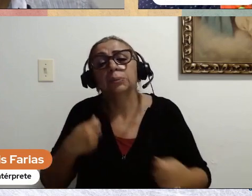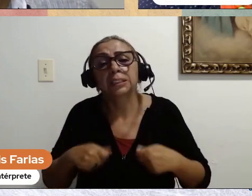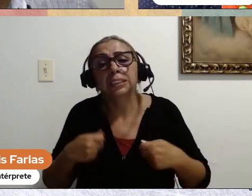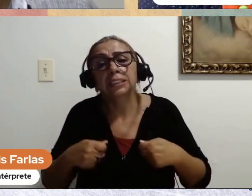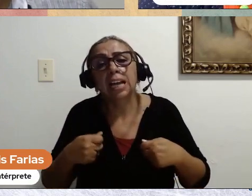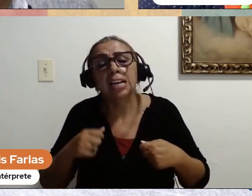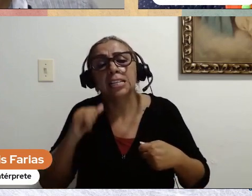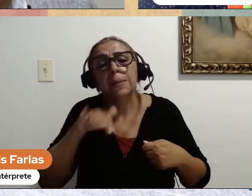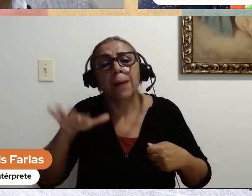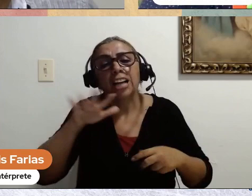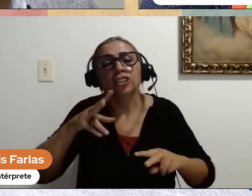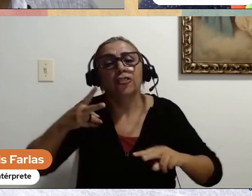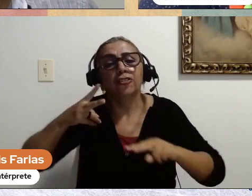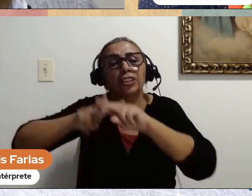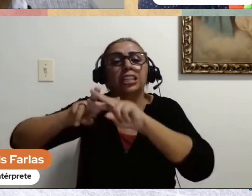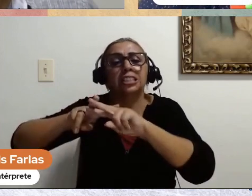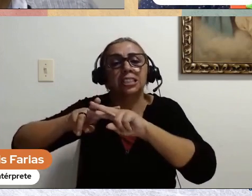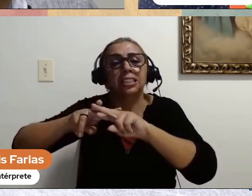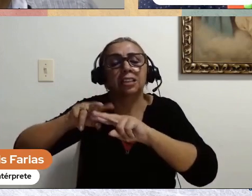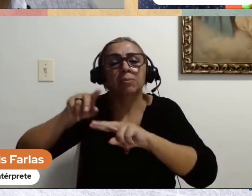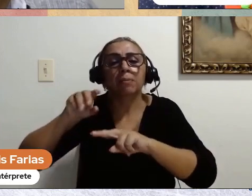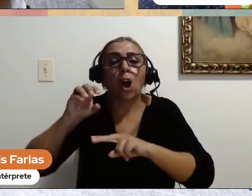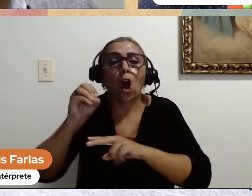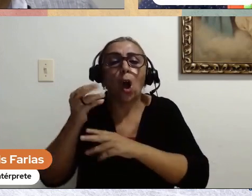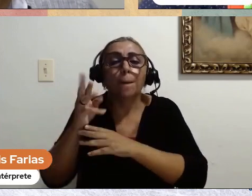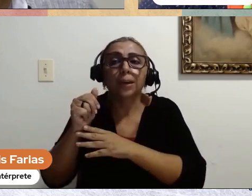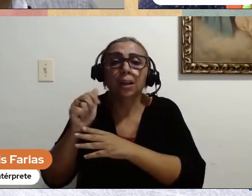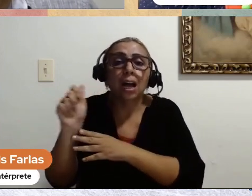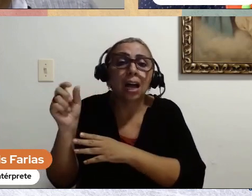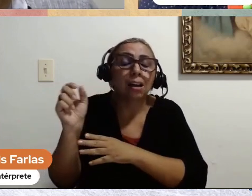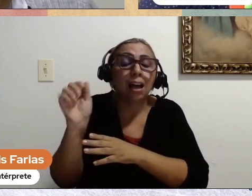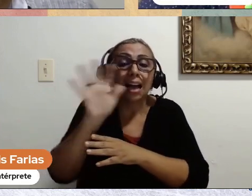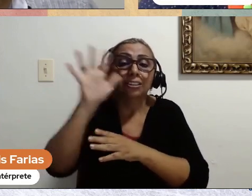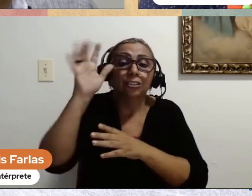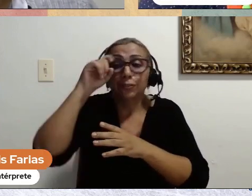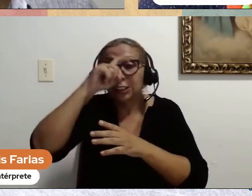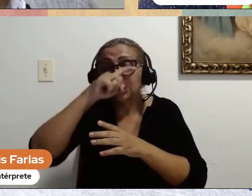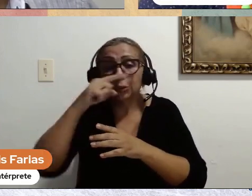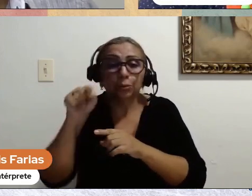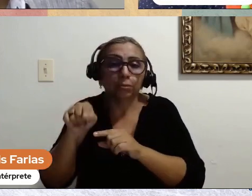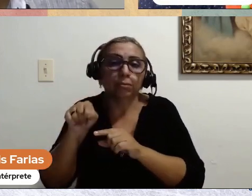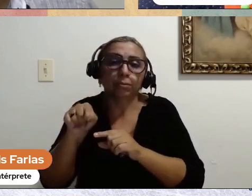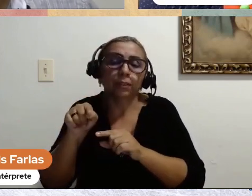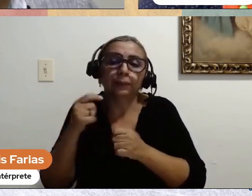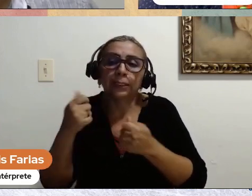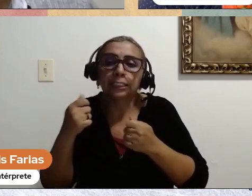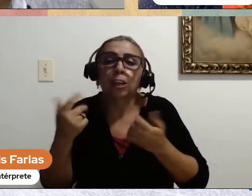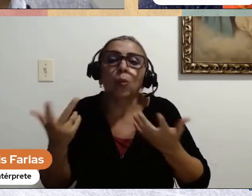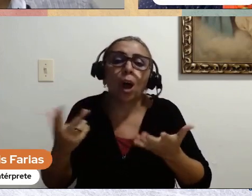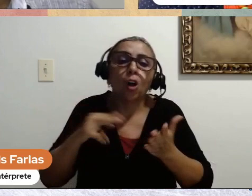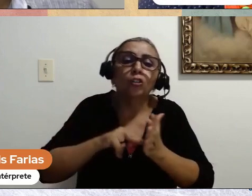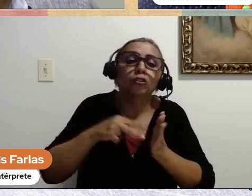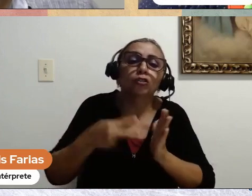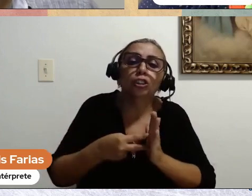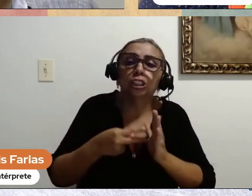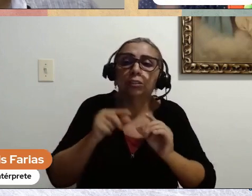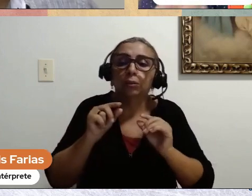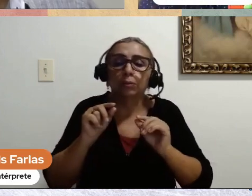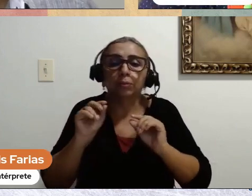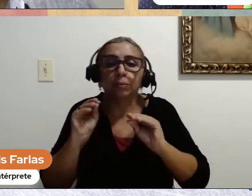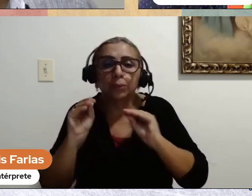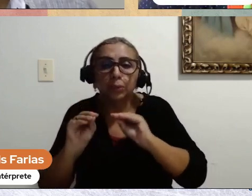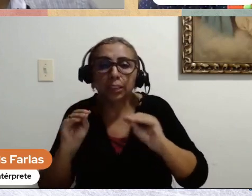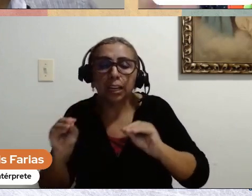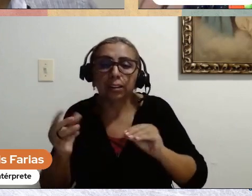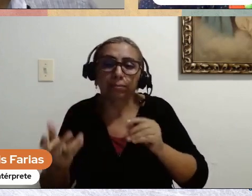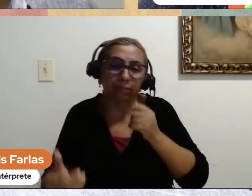imagem fixa, que seja para uma obra rara, então eu vou ter que definir se eu vou usar o PDF/A, se eu vou usar o TIFF, qual que será a